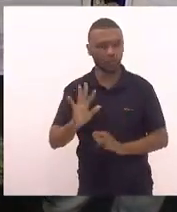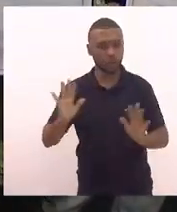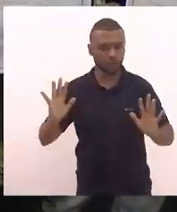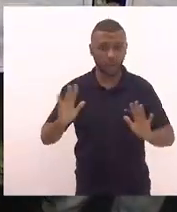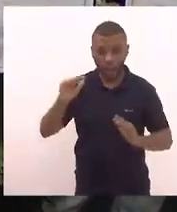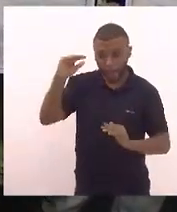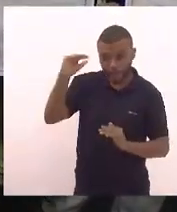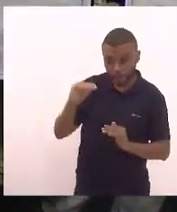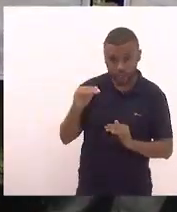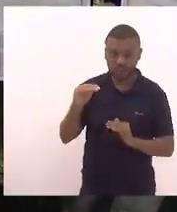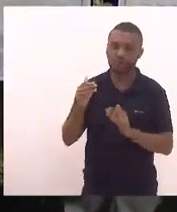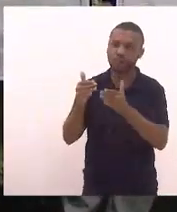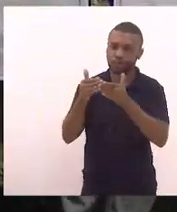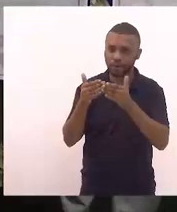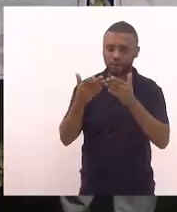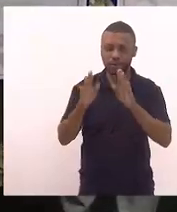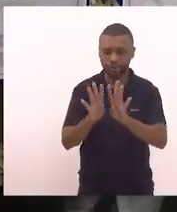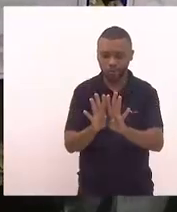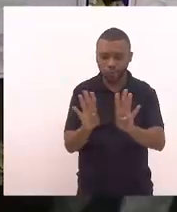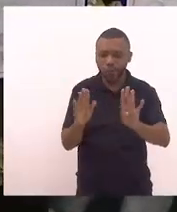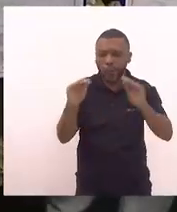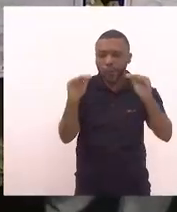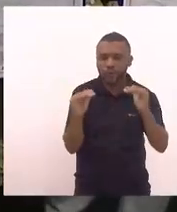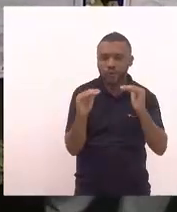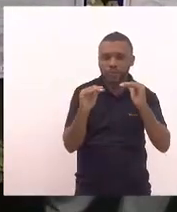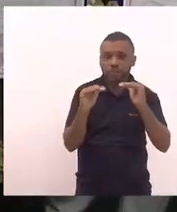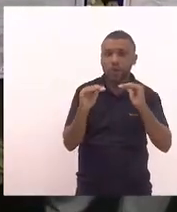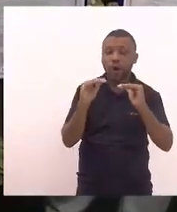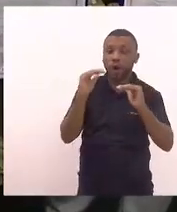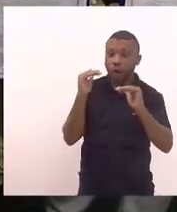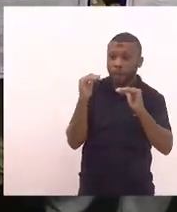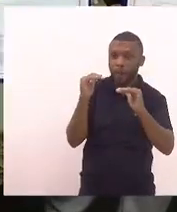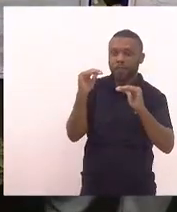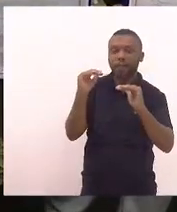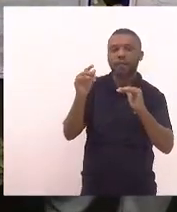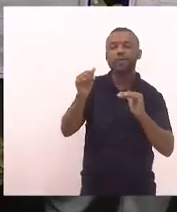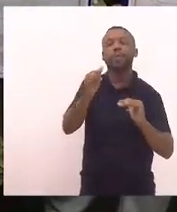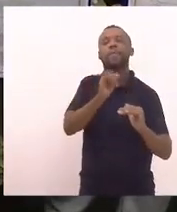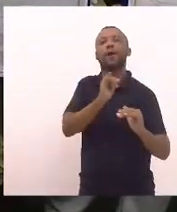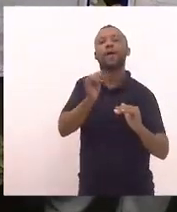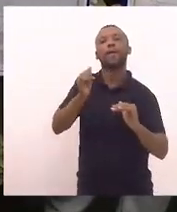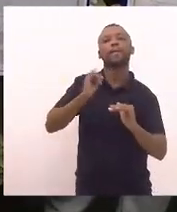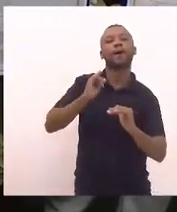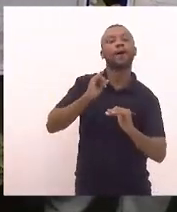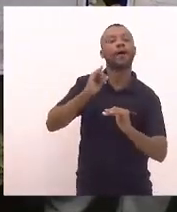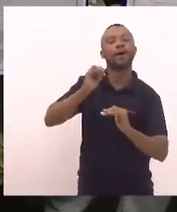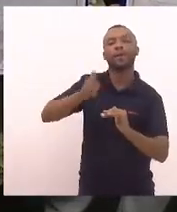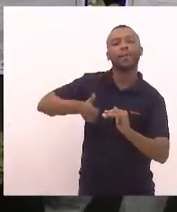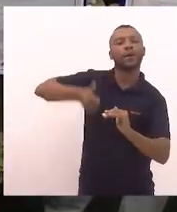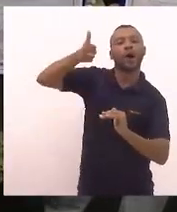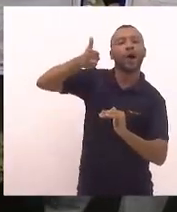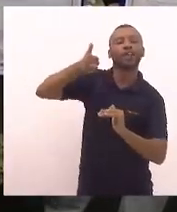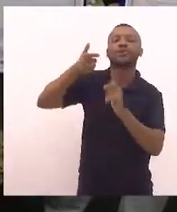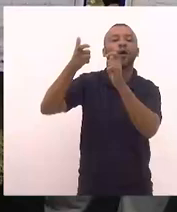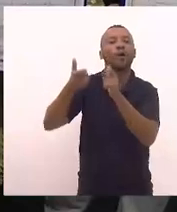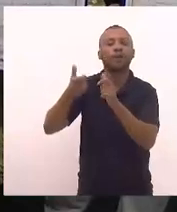as baixinhas na frente, nós pequenininhas, os melhores perfumes estão nos pequenos frascos.